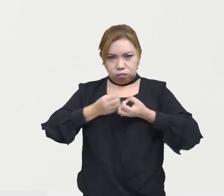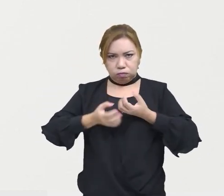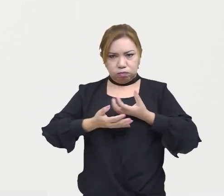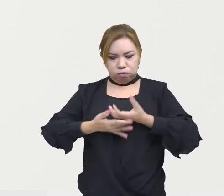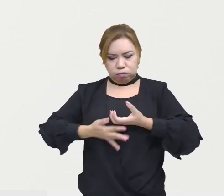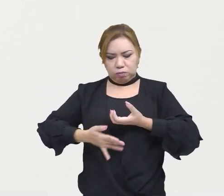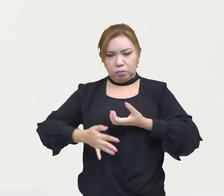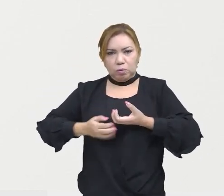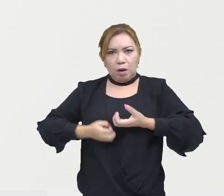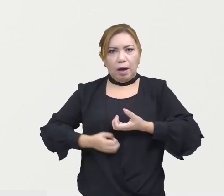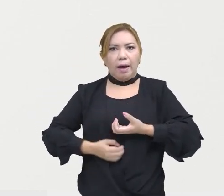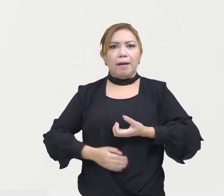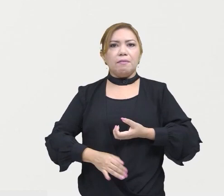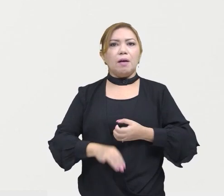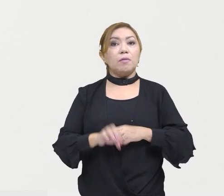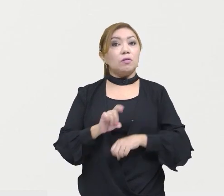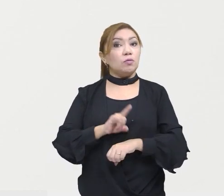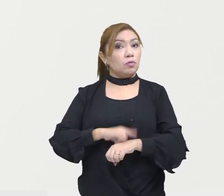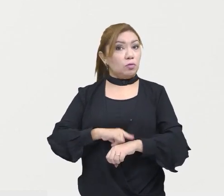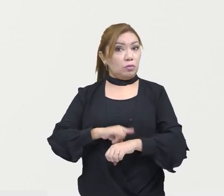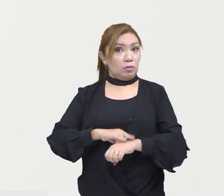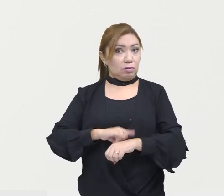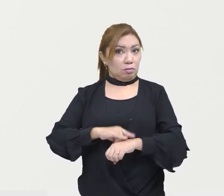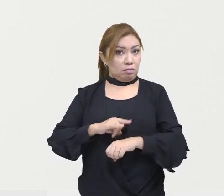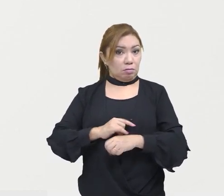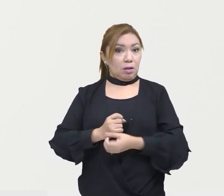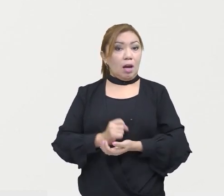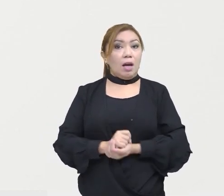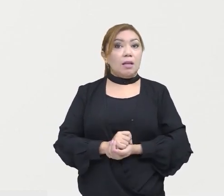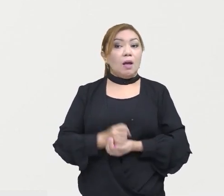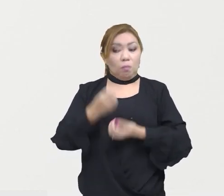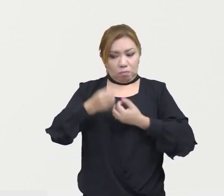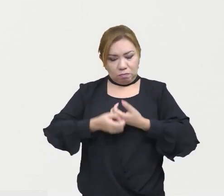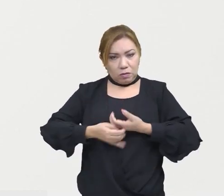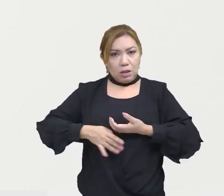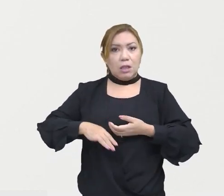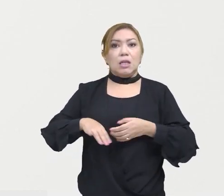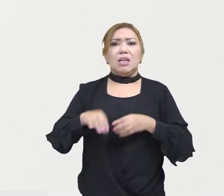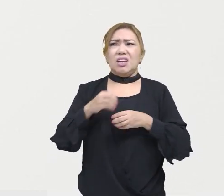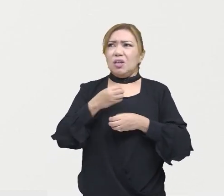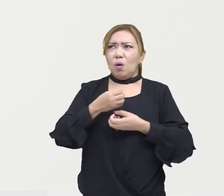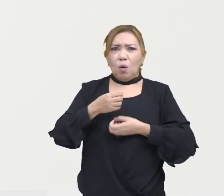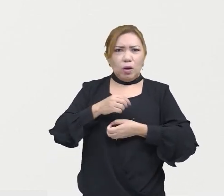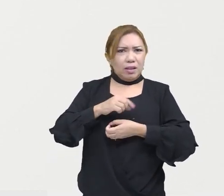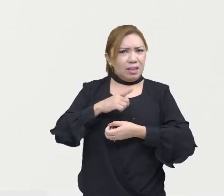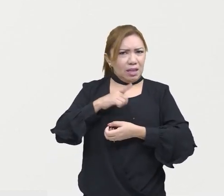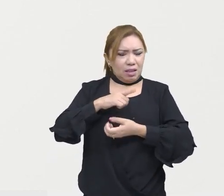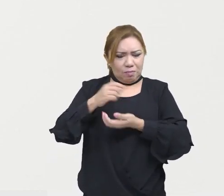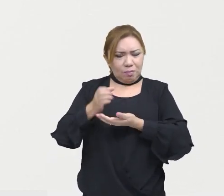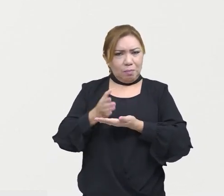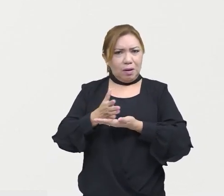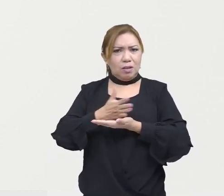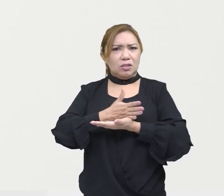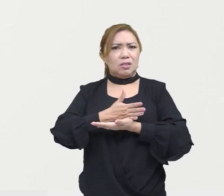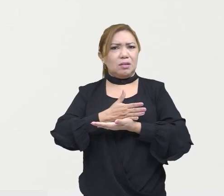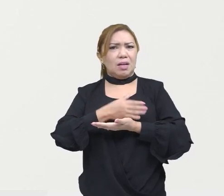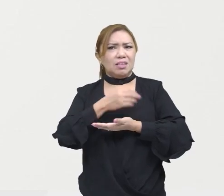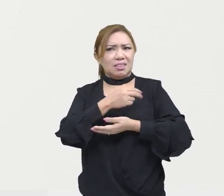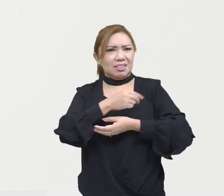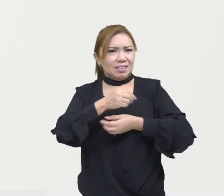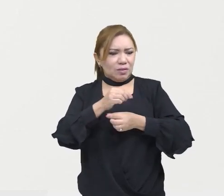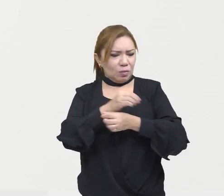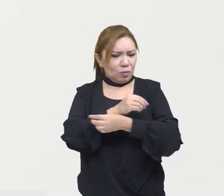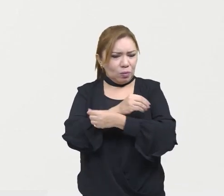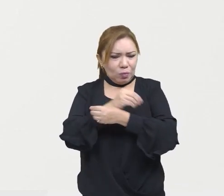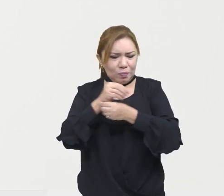pelos rins. E, além disso, ele expele também outras células mortas. Por isso,